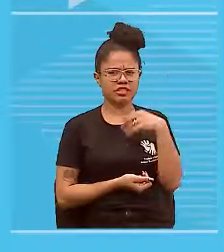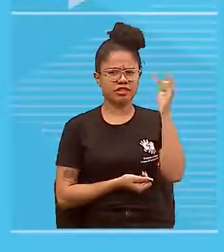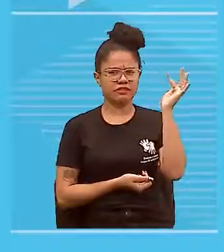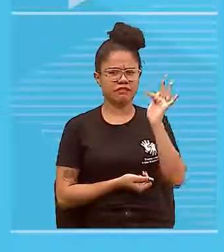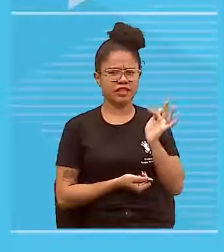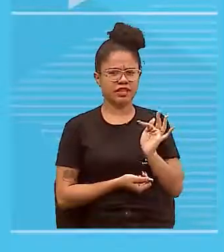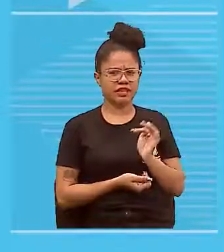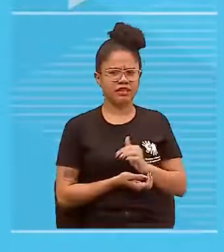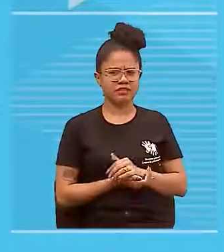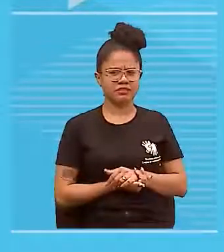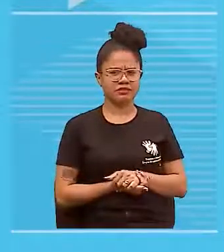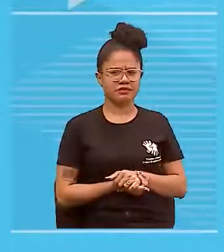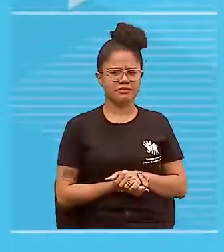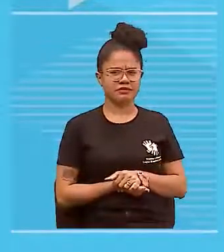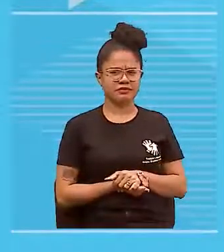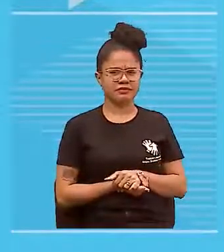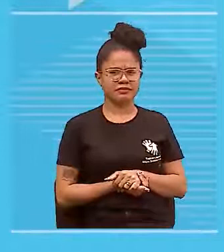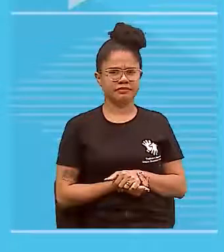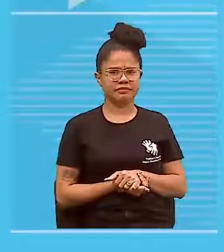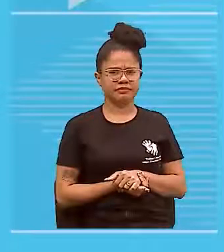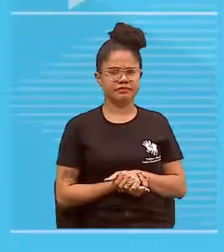em Daniel Samuel